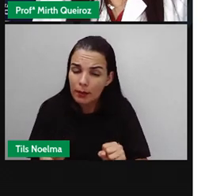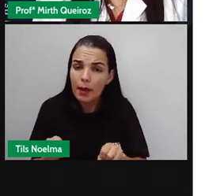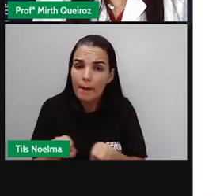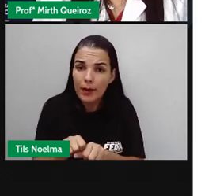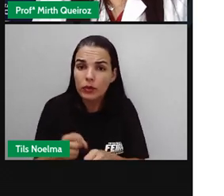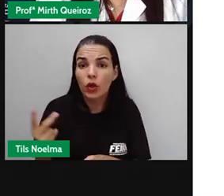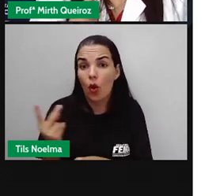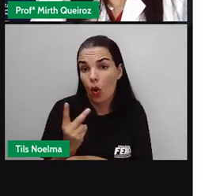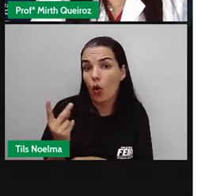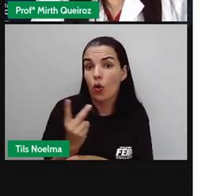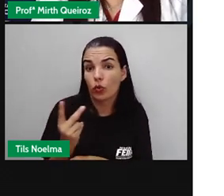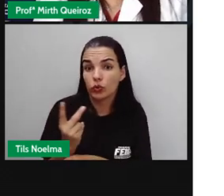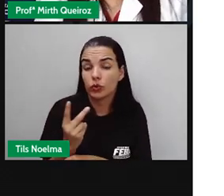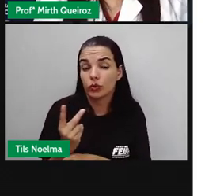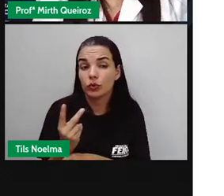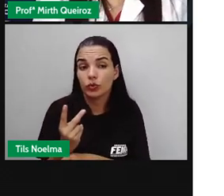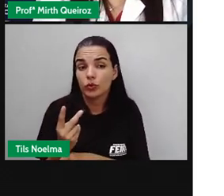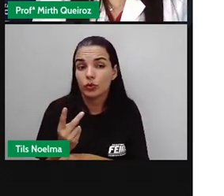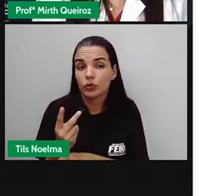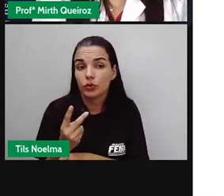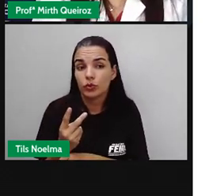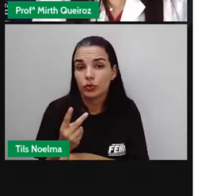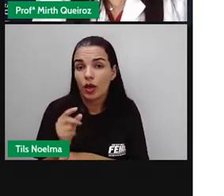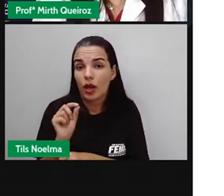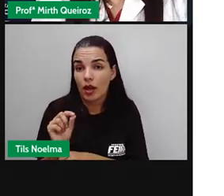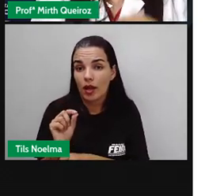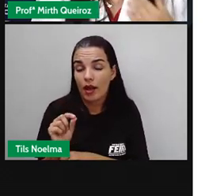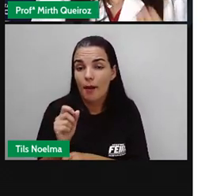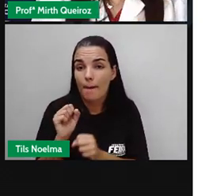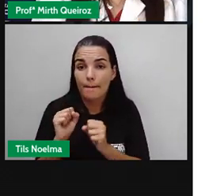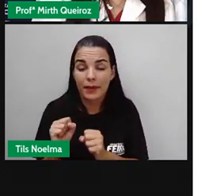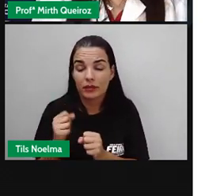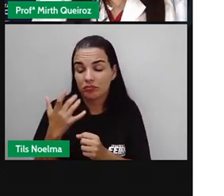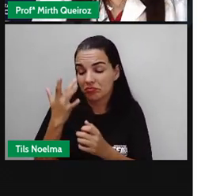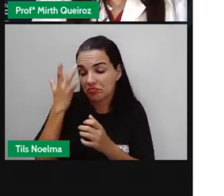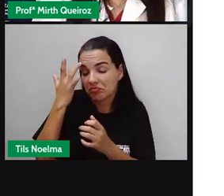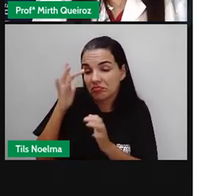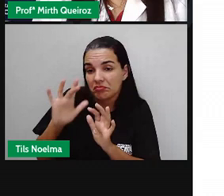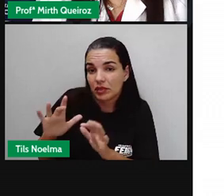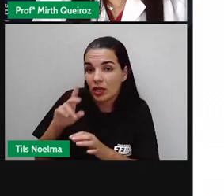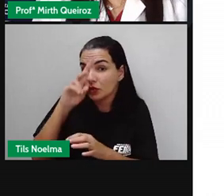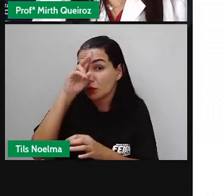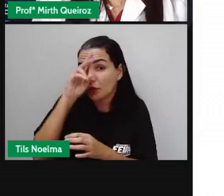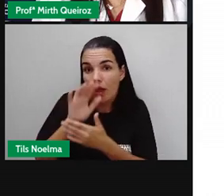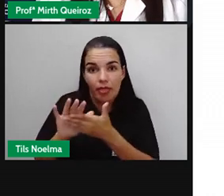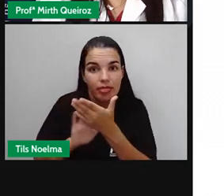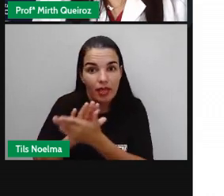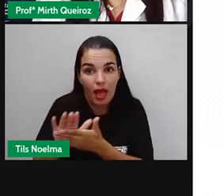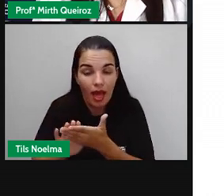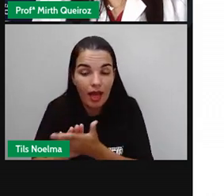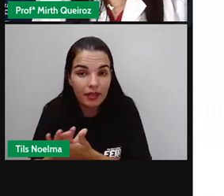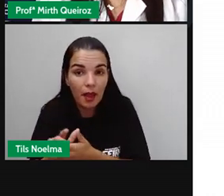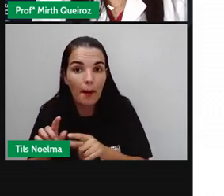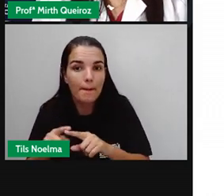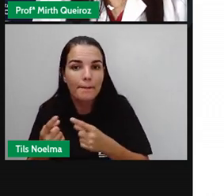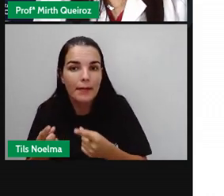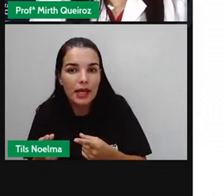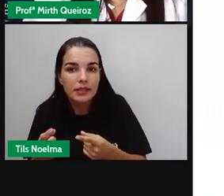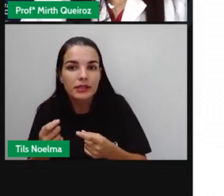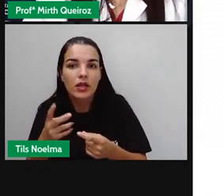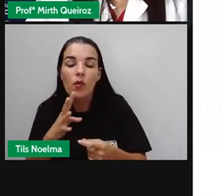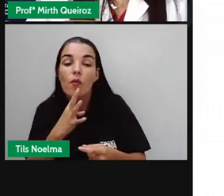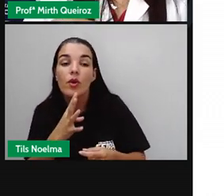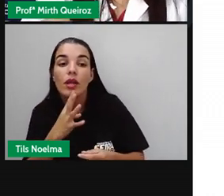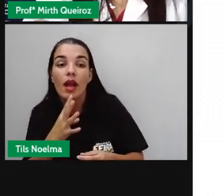narrador onisciente, né? Que é aquele narrador que ele não participa da história, mas